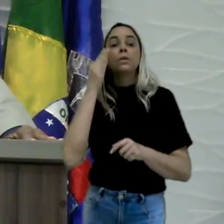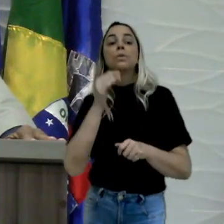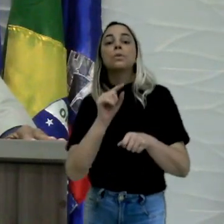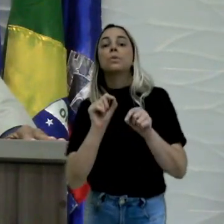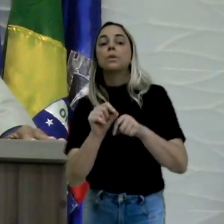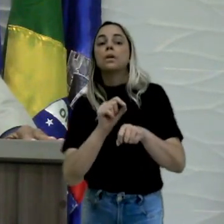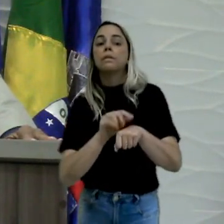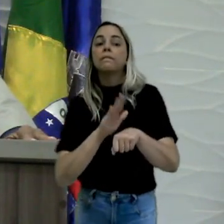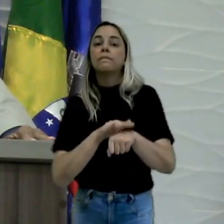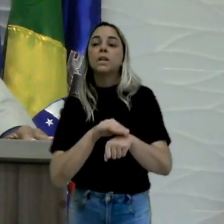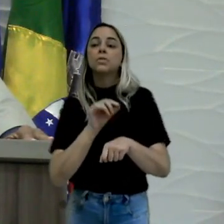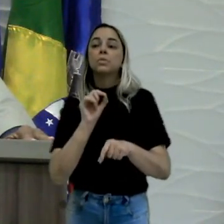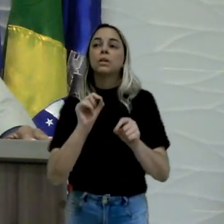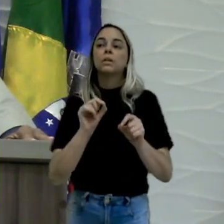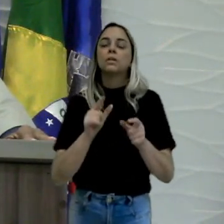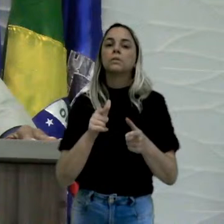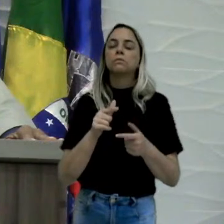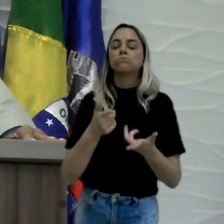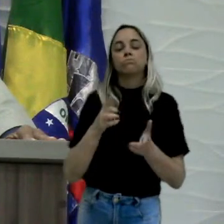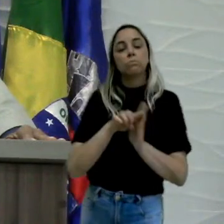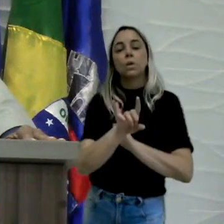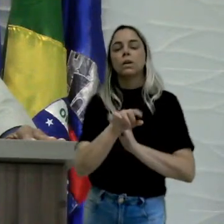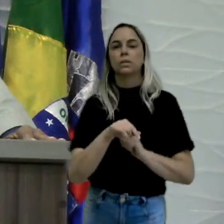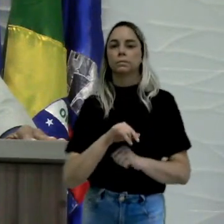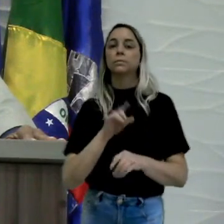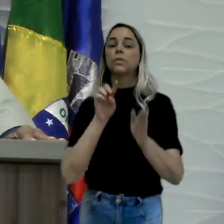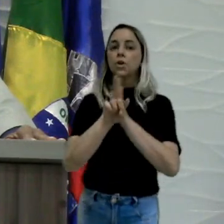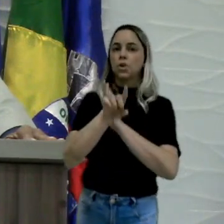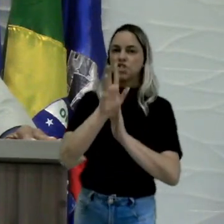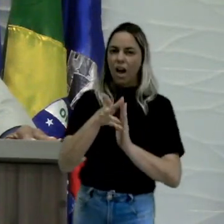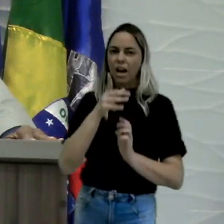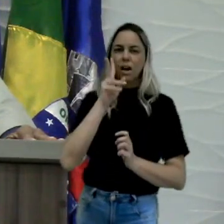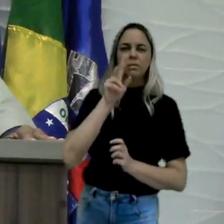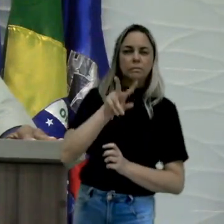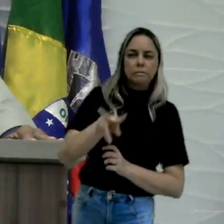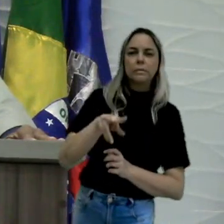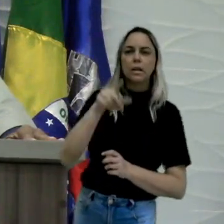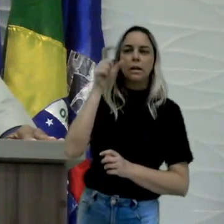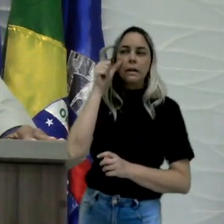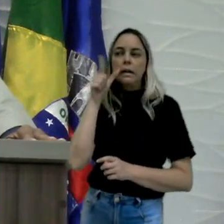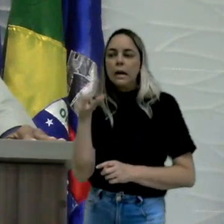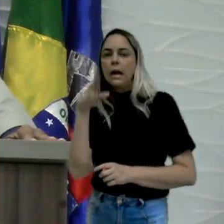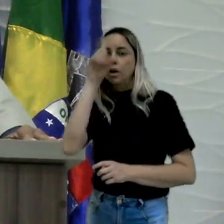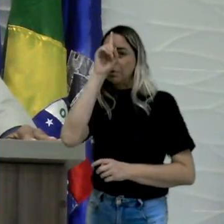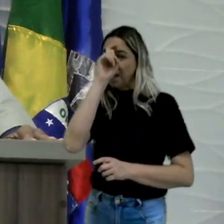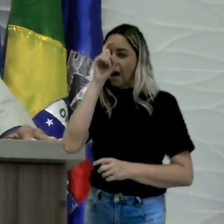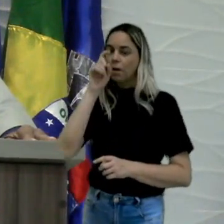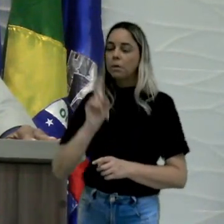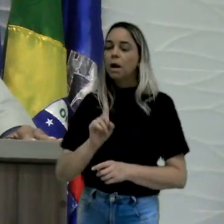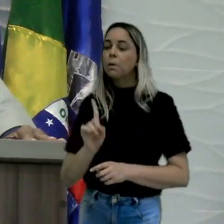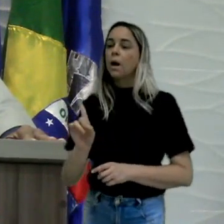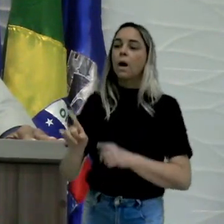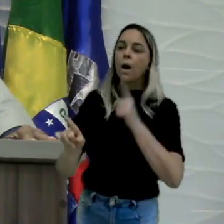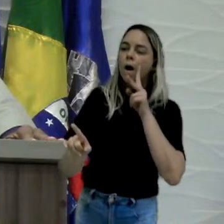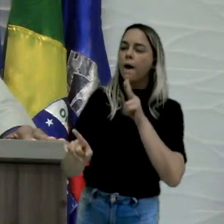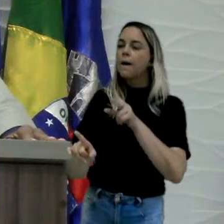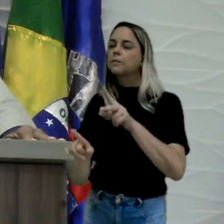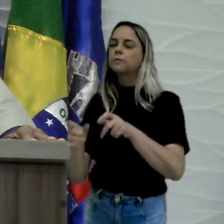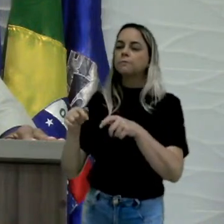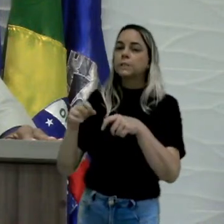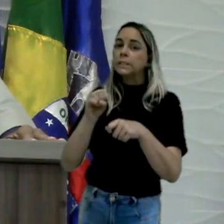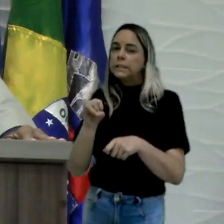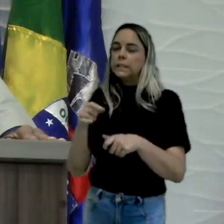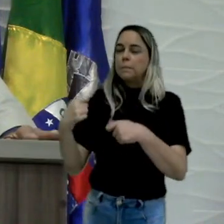também pedir para eles, se já alguma vez eles foram no hospital fiscalizar, olhar alguma coisa, o que precisa. Eu fui. Fui